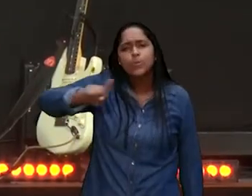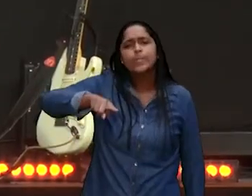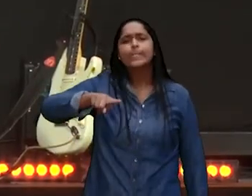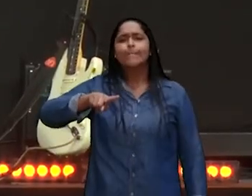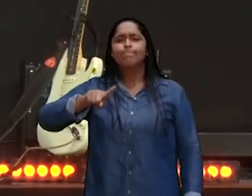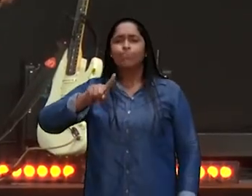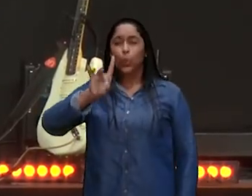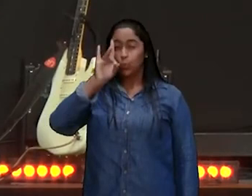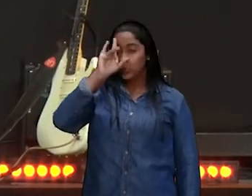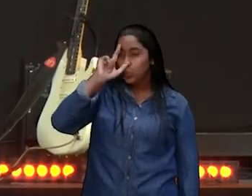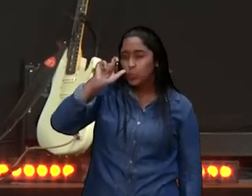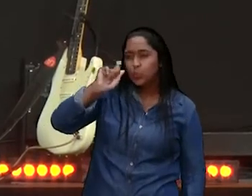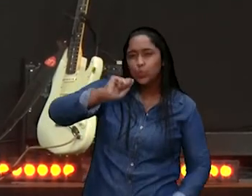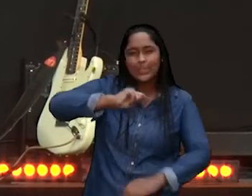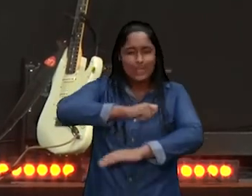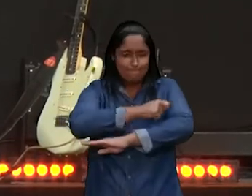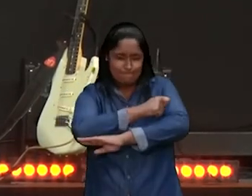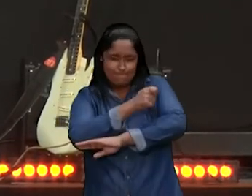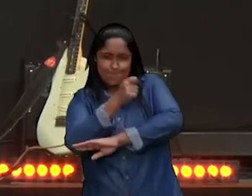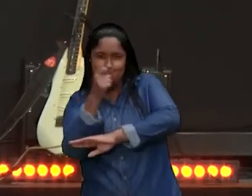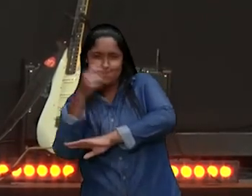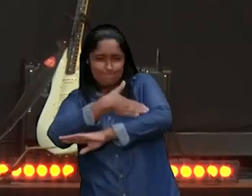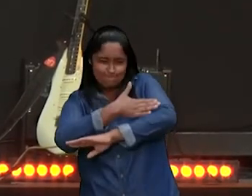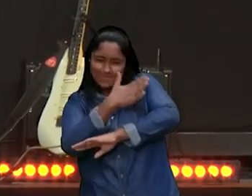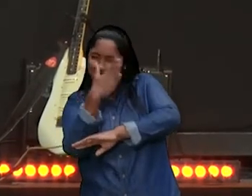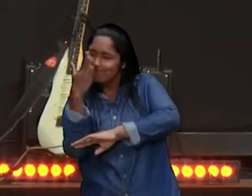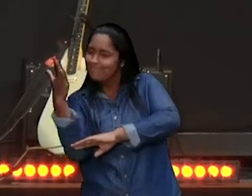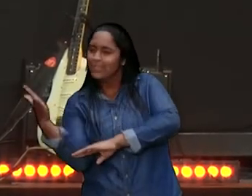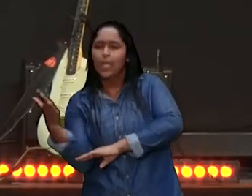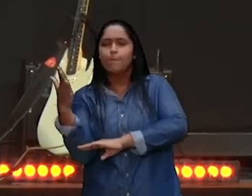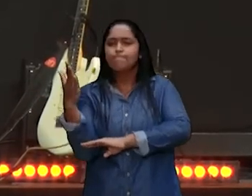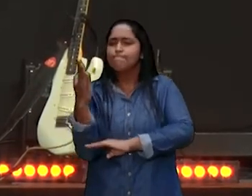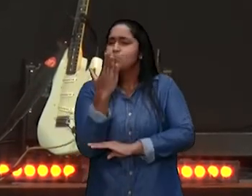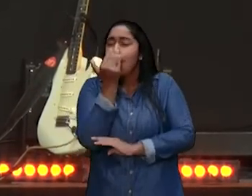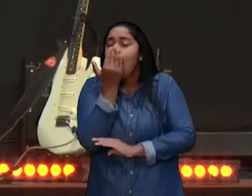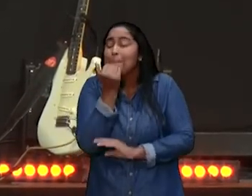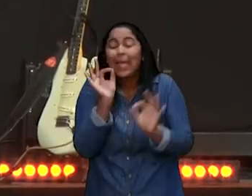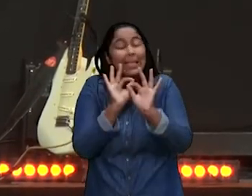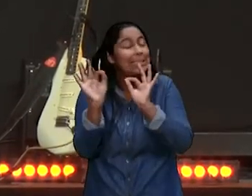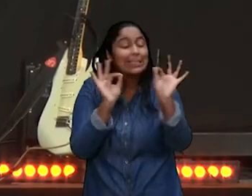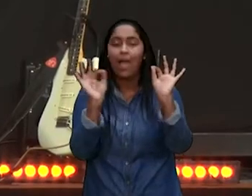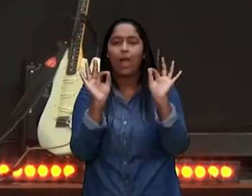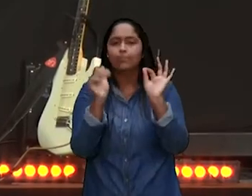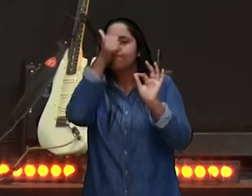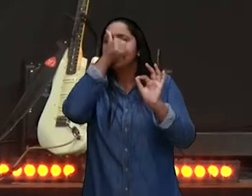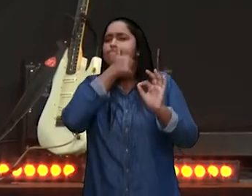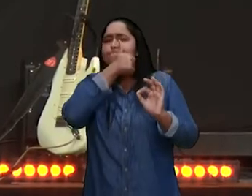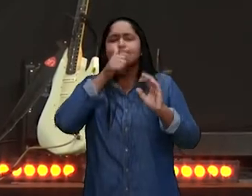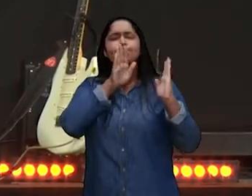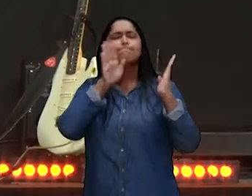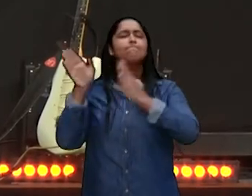inteiro sem comer nada em espírito de oração e o fut uma vez você pegou um sábado um acordo de